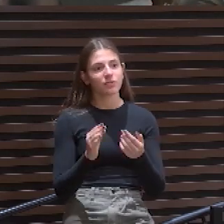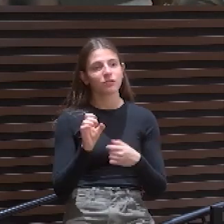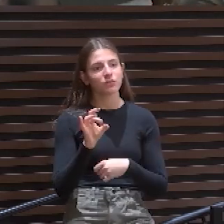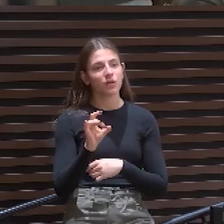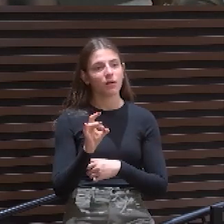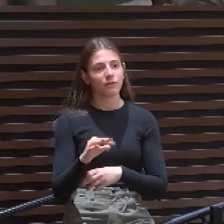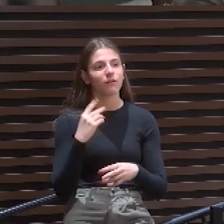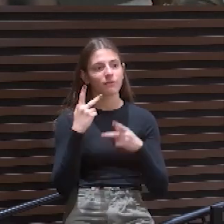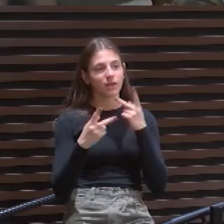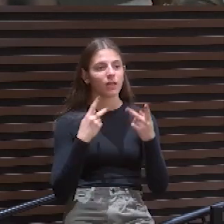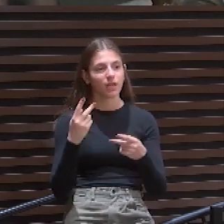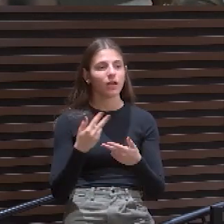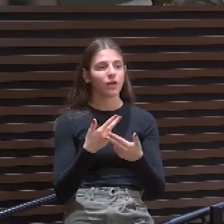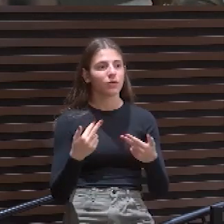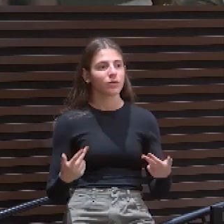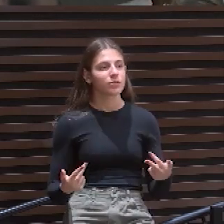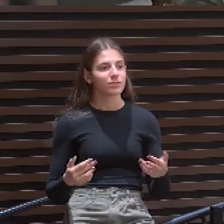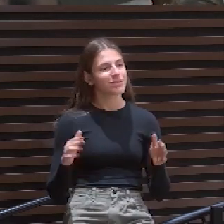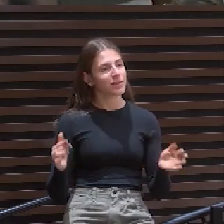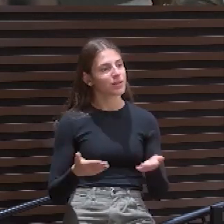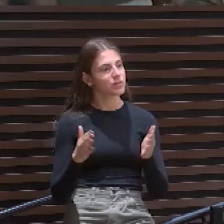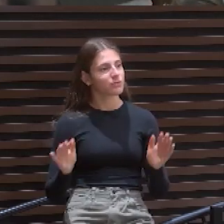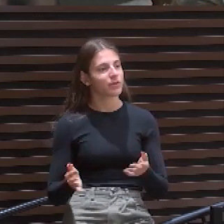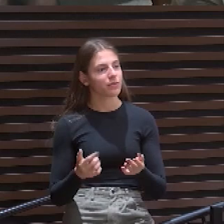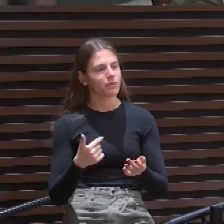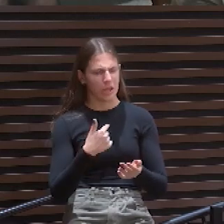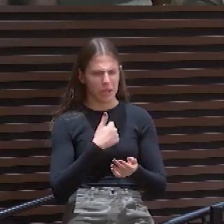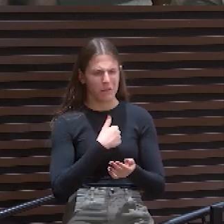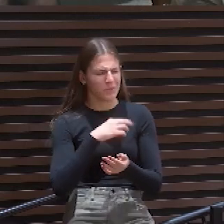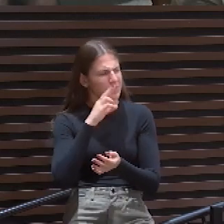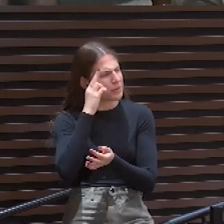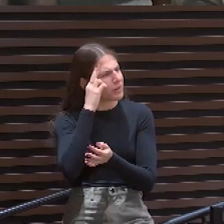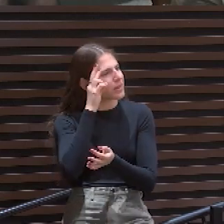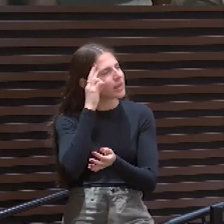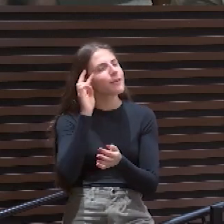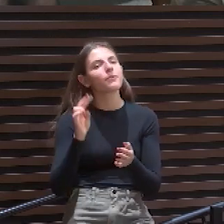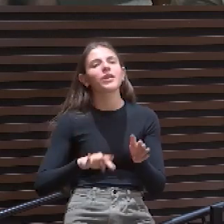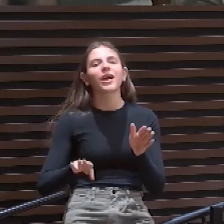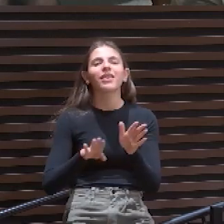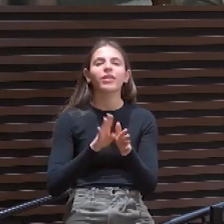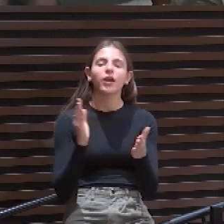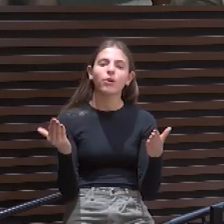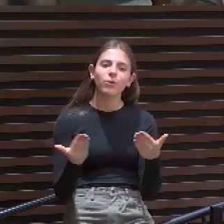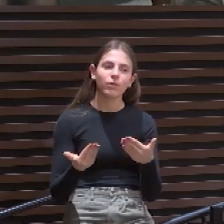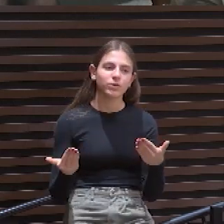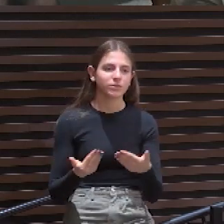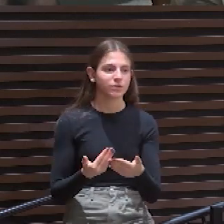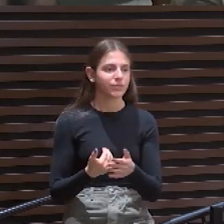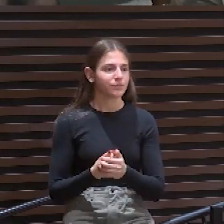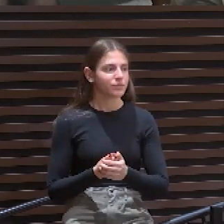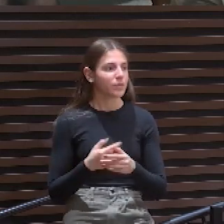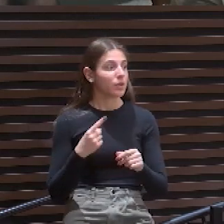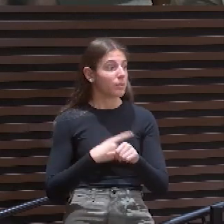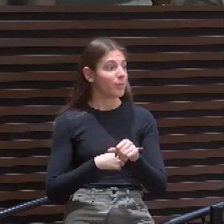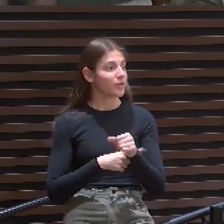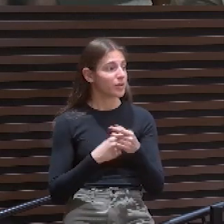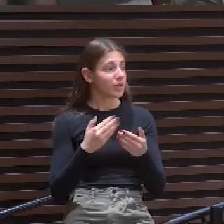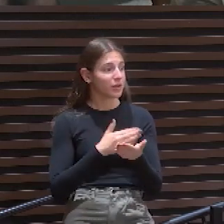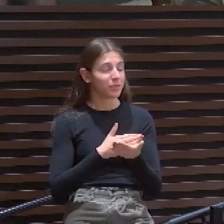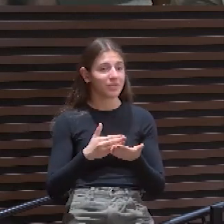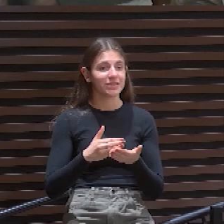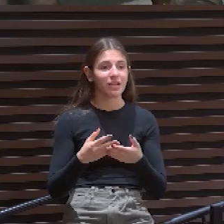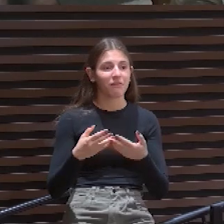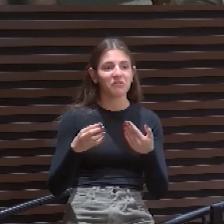coisa que edifica. Olha como marcou. Vocês só vão falar, aí no meio do ano você falava alguma coisa, só o que